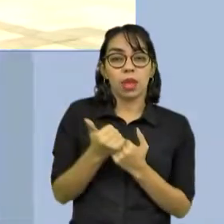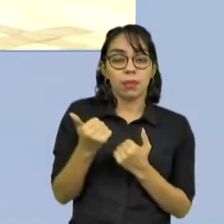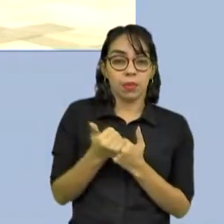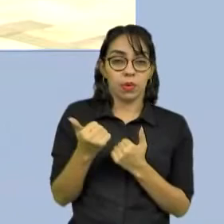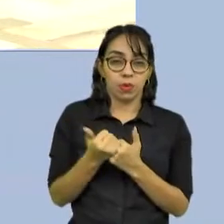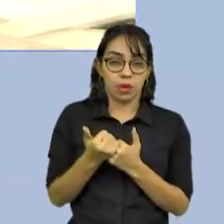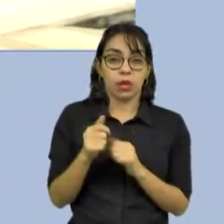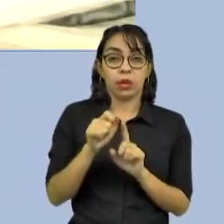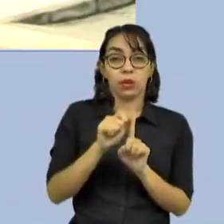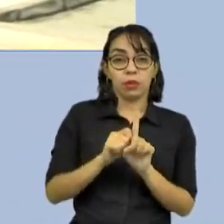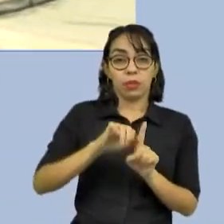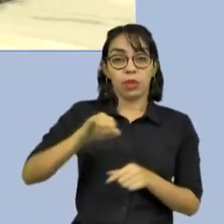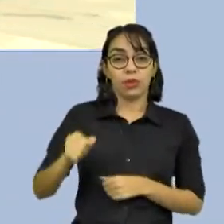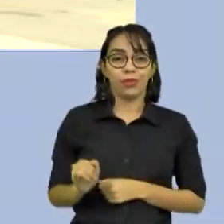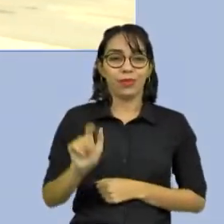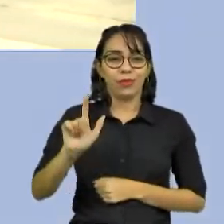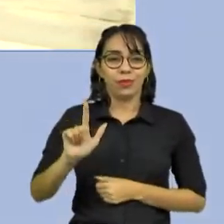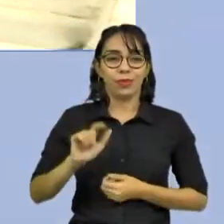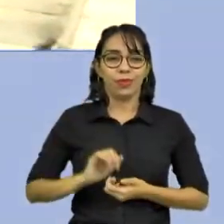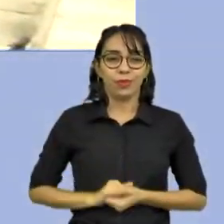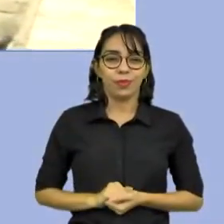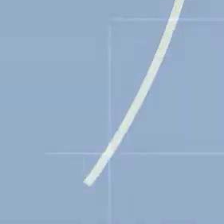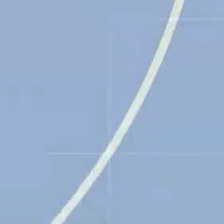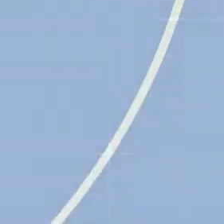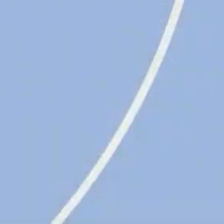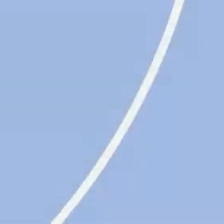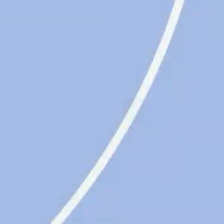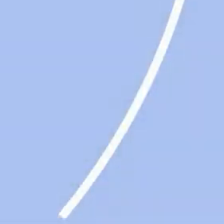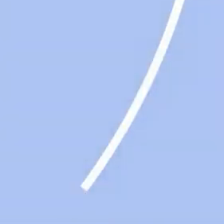julho. Nós voltamos em instantes.